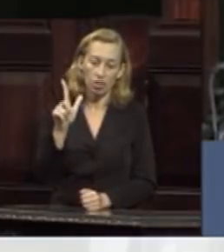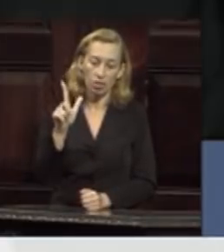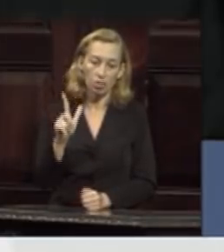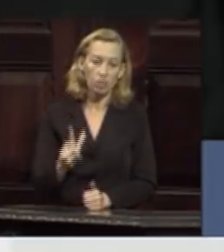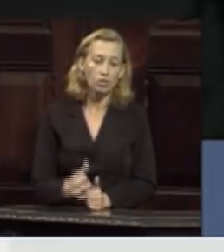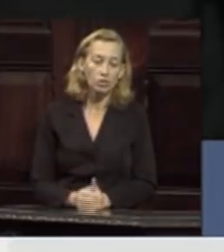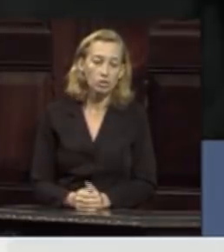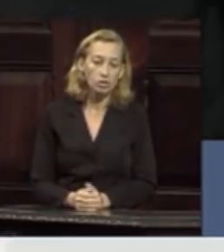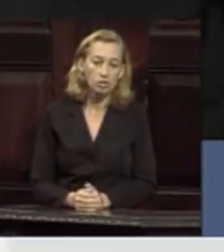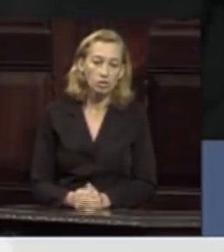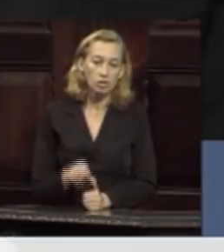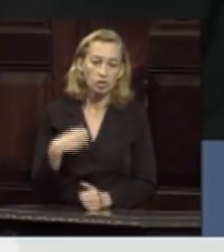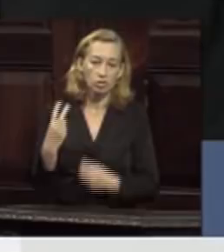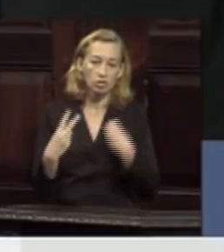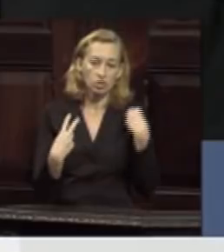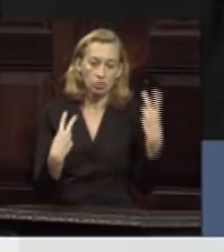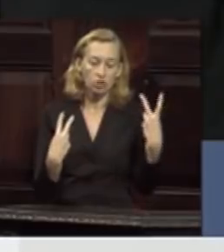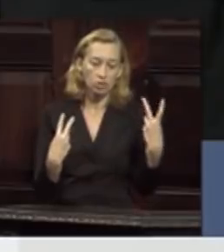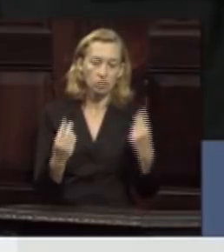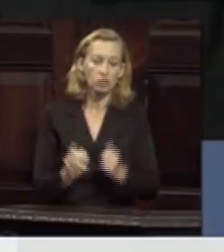Está 2-2.